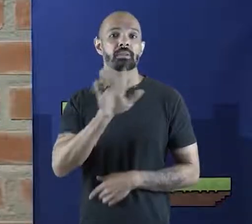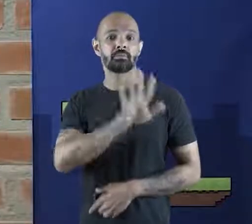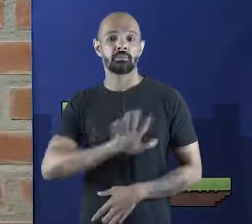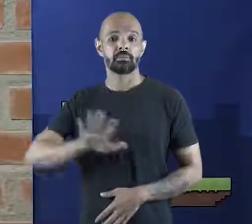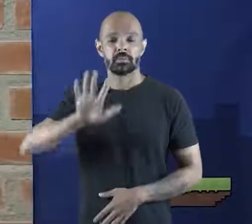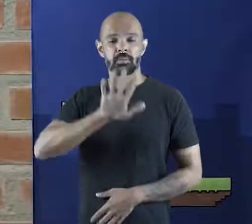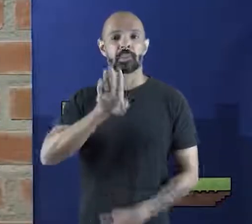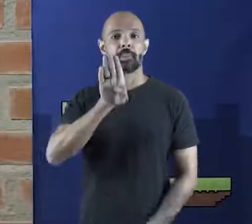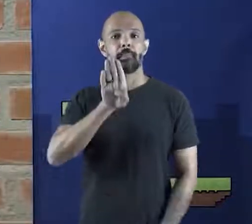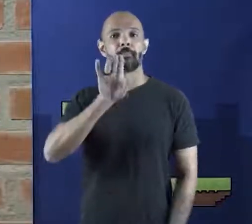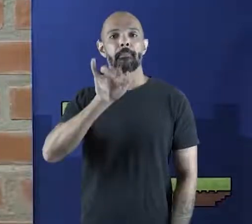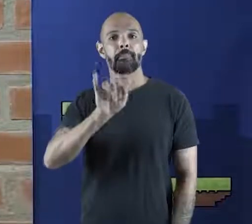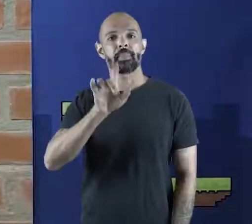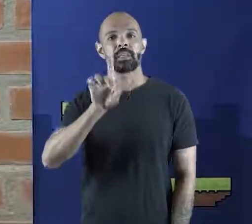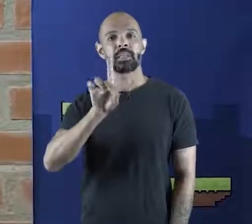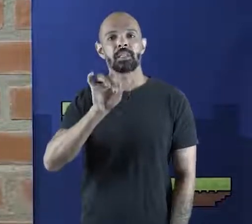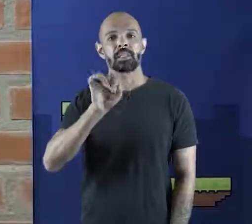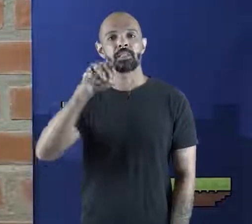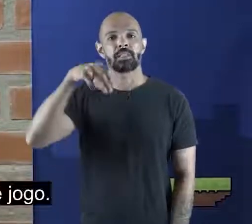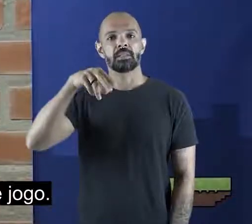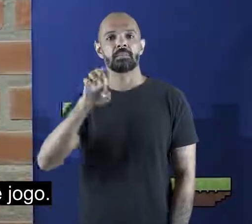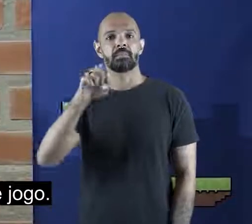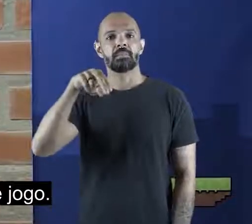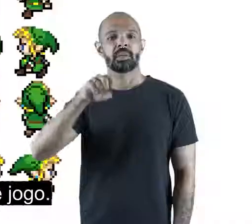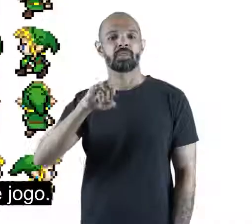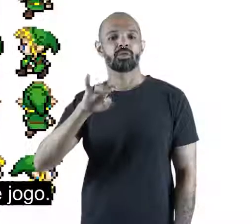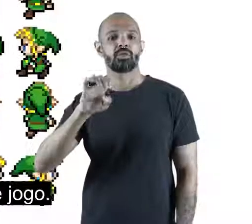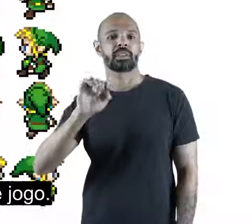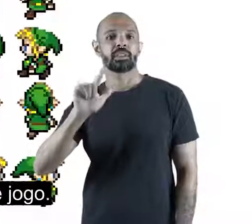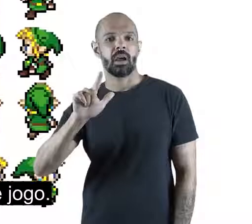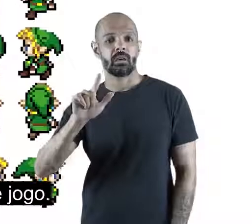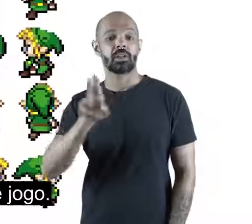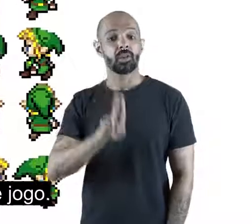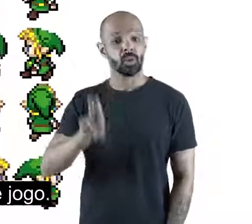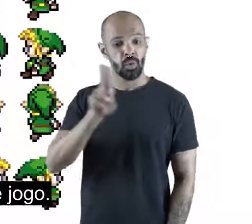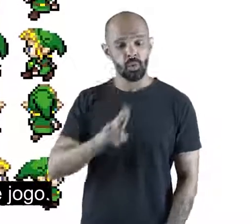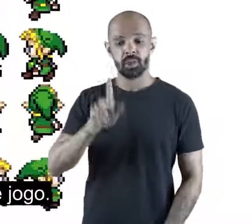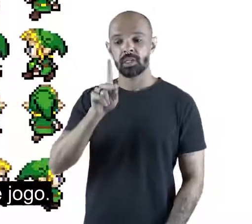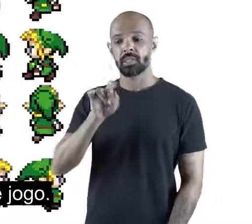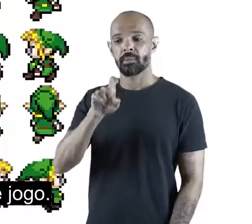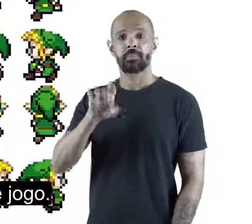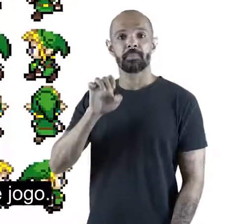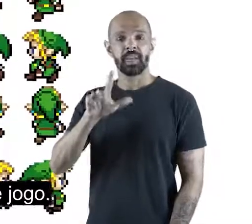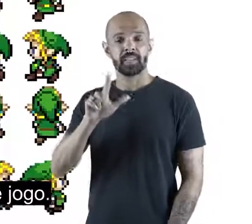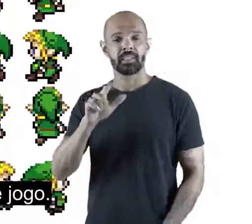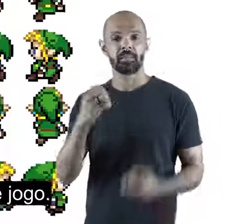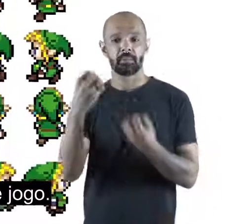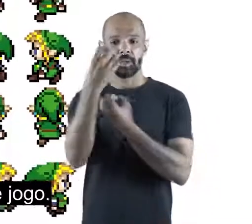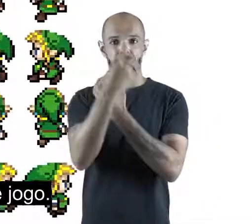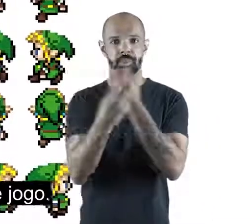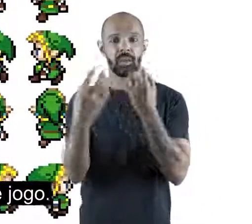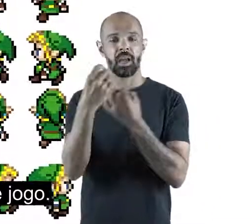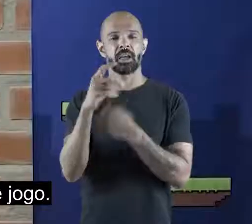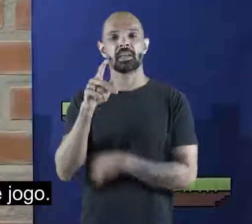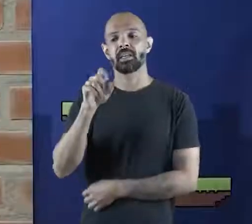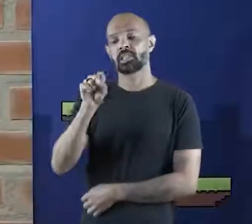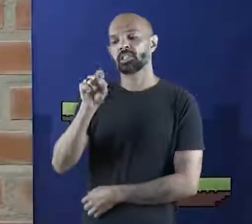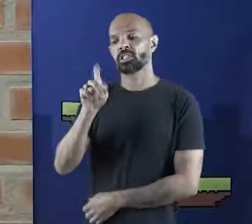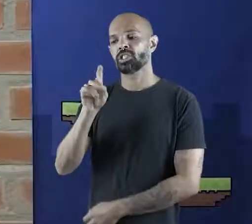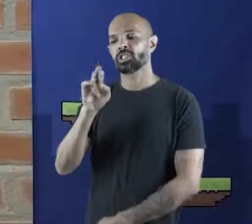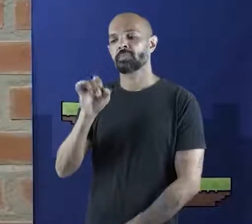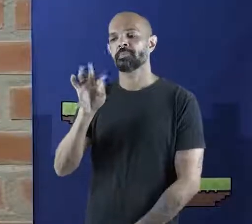universo bidimensional, tá? Ou seja, ele utiliza pixels que se transformam em sprites de jogo, eu vou falar